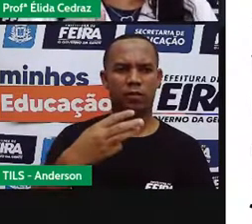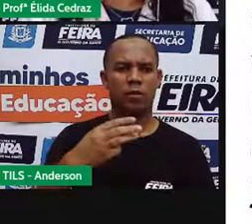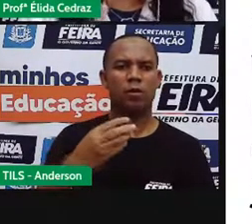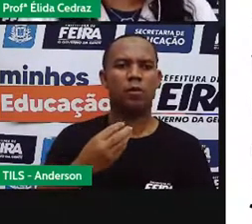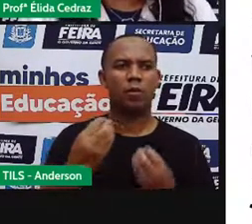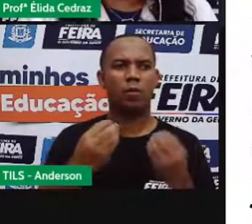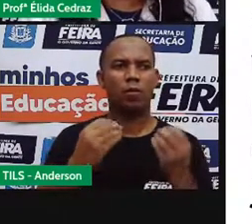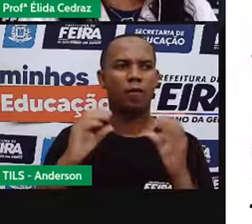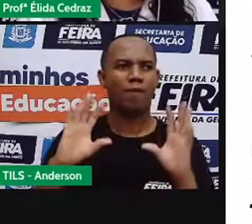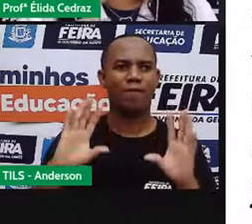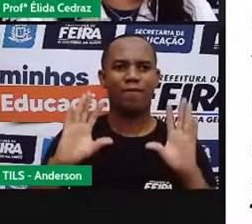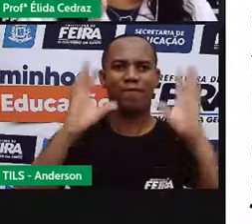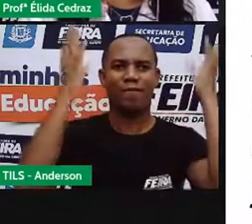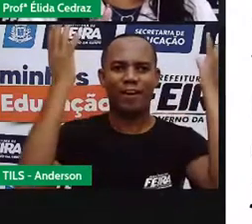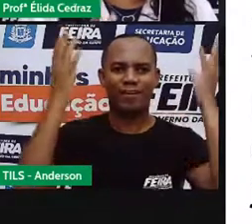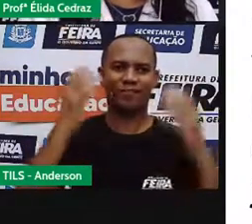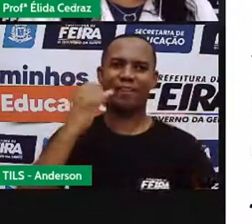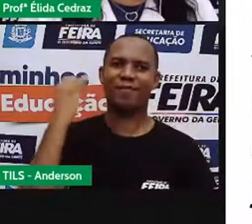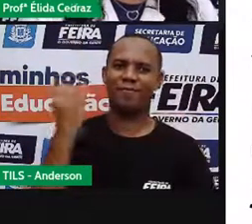festa cívico-popular,